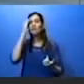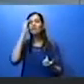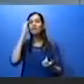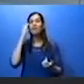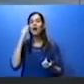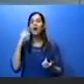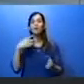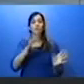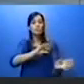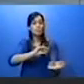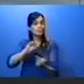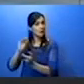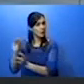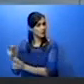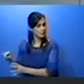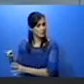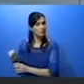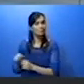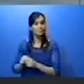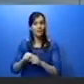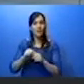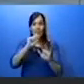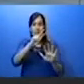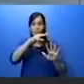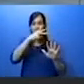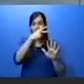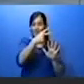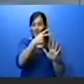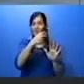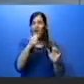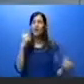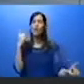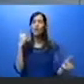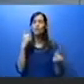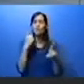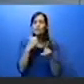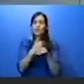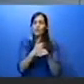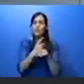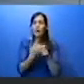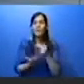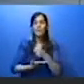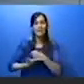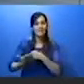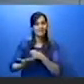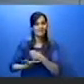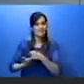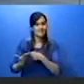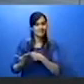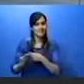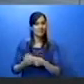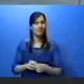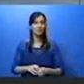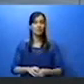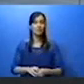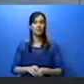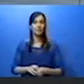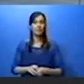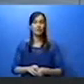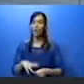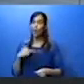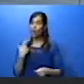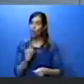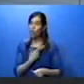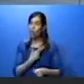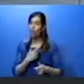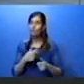da potência, sabemos o expoente, encontramos a base. Ou seja, nós